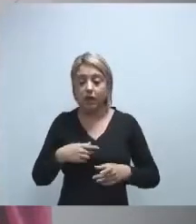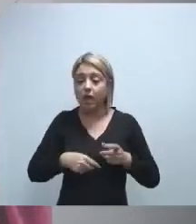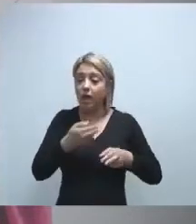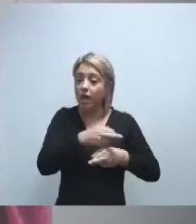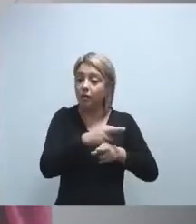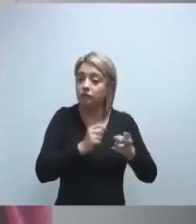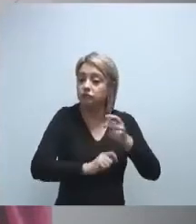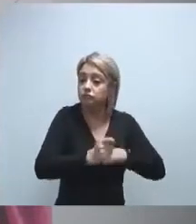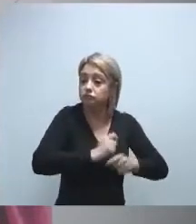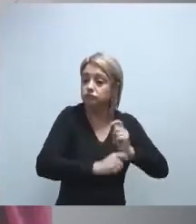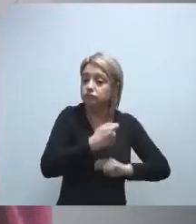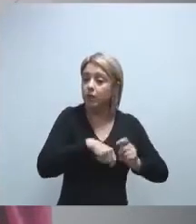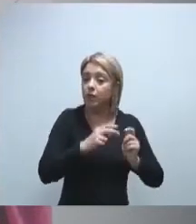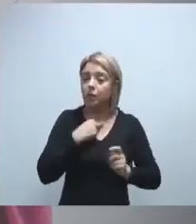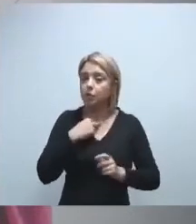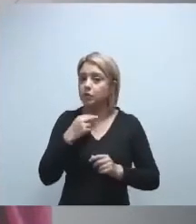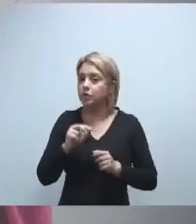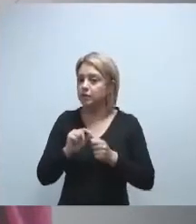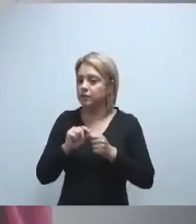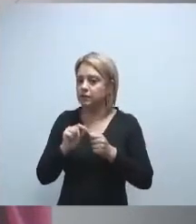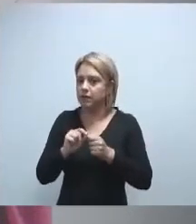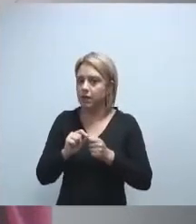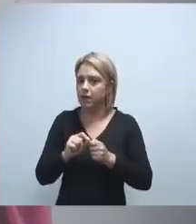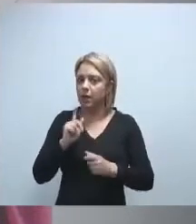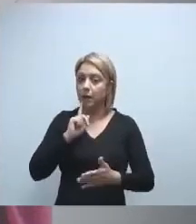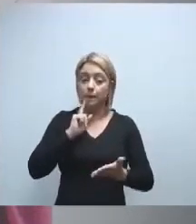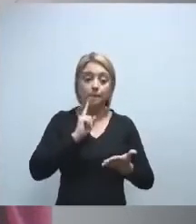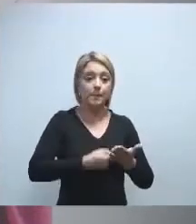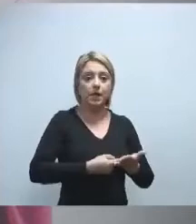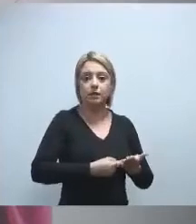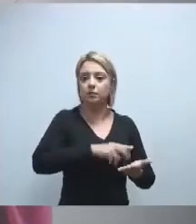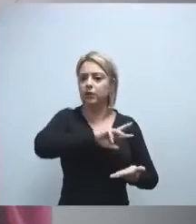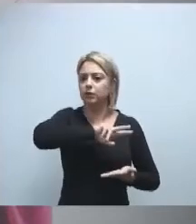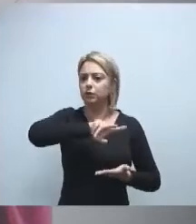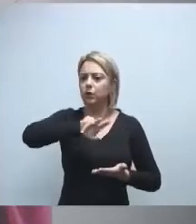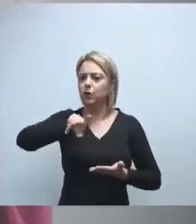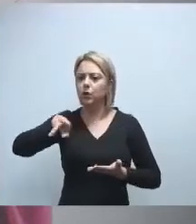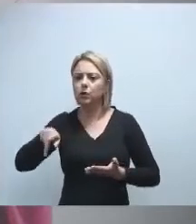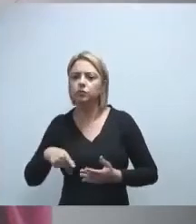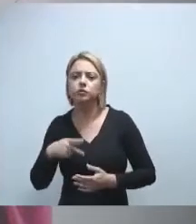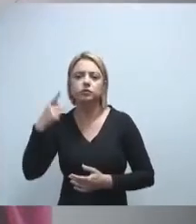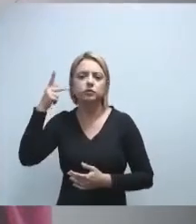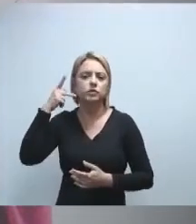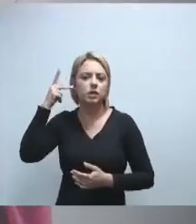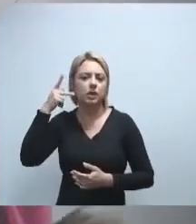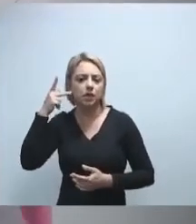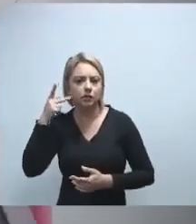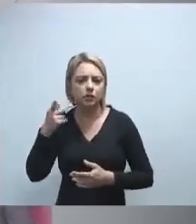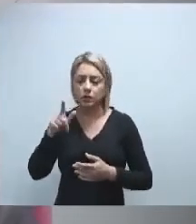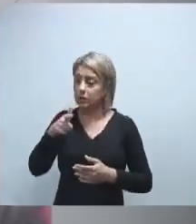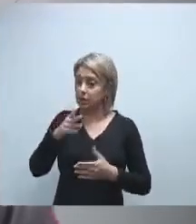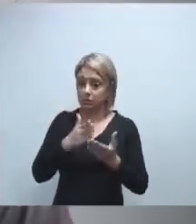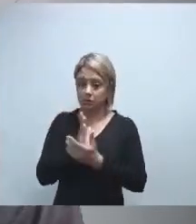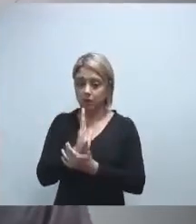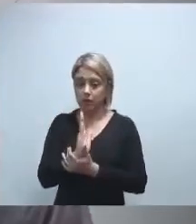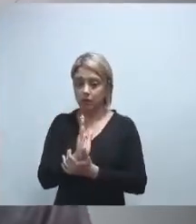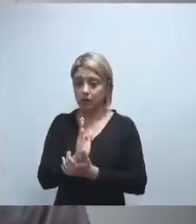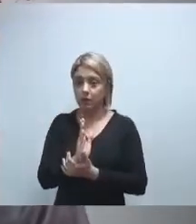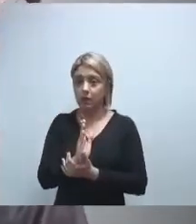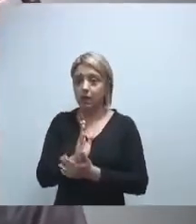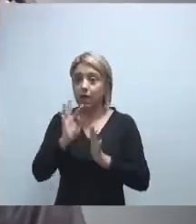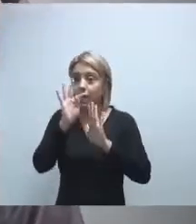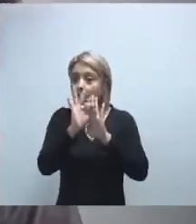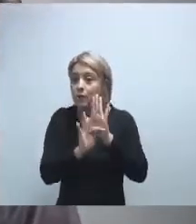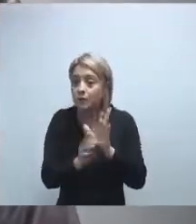poderia ser feita mandou uma intimação para todos os vereadores para que não aprovassem e o